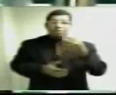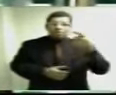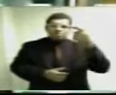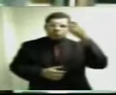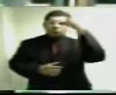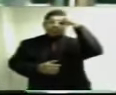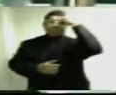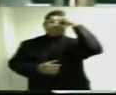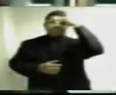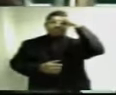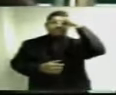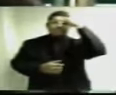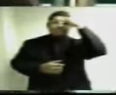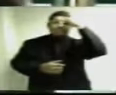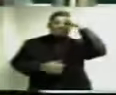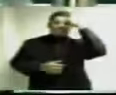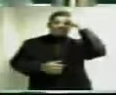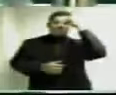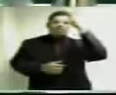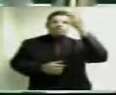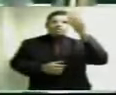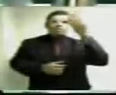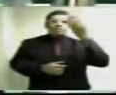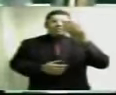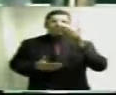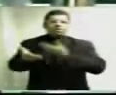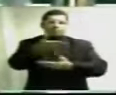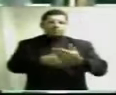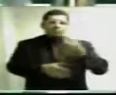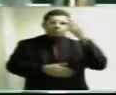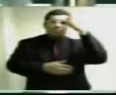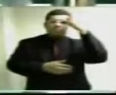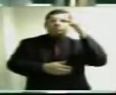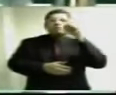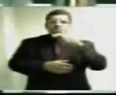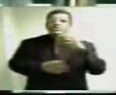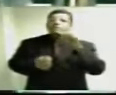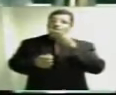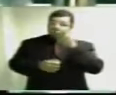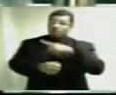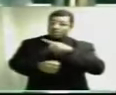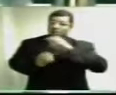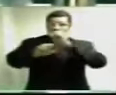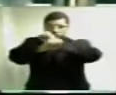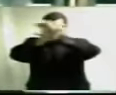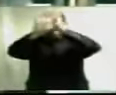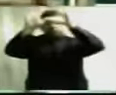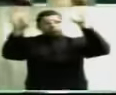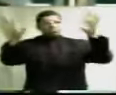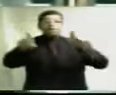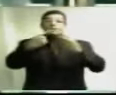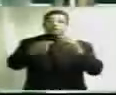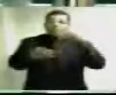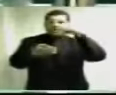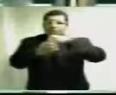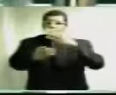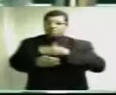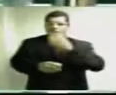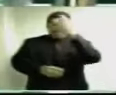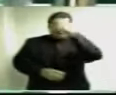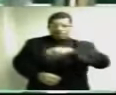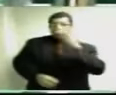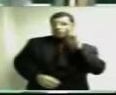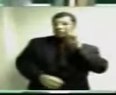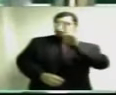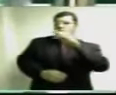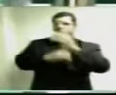capacidade de elaboração de pensamento que Vossa Excelência tem, mas para, dentro da minha maneira de